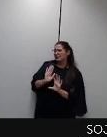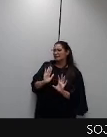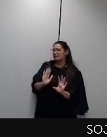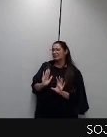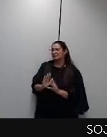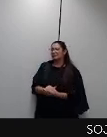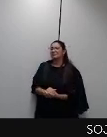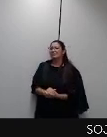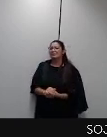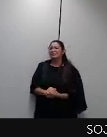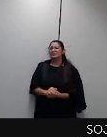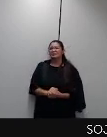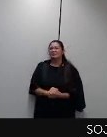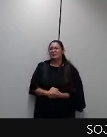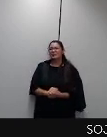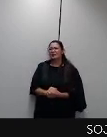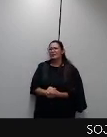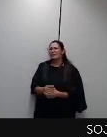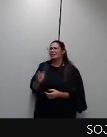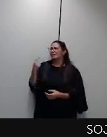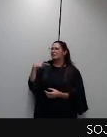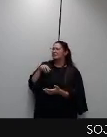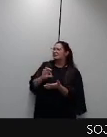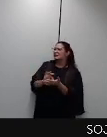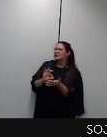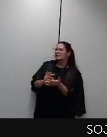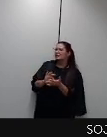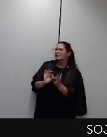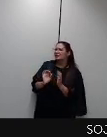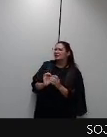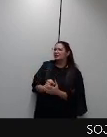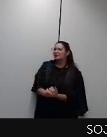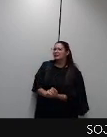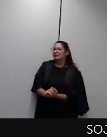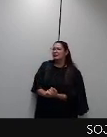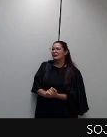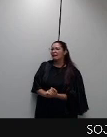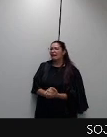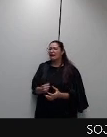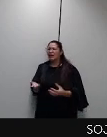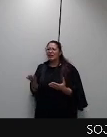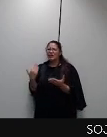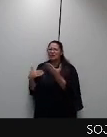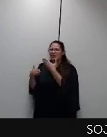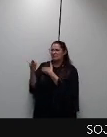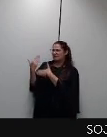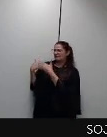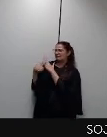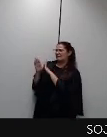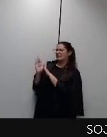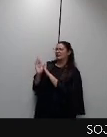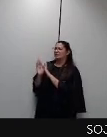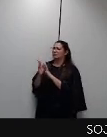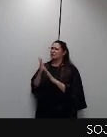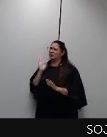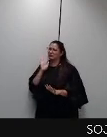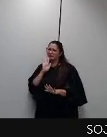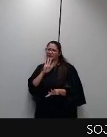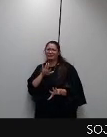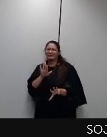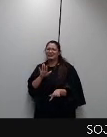o furo de origem Ministro kukina é uma prática ostensiva antiga